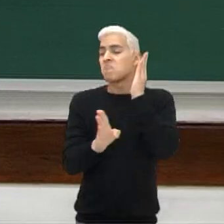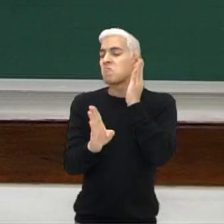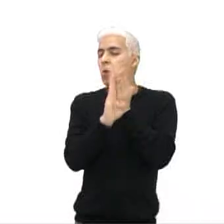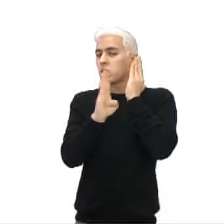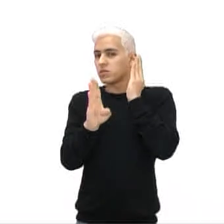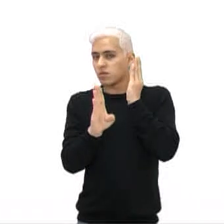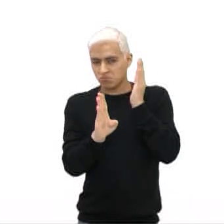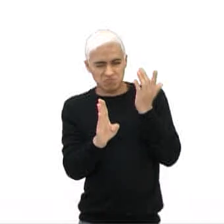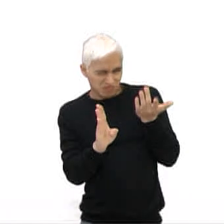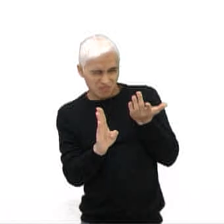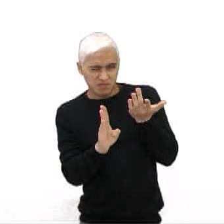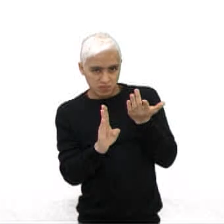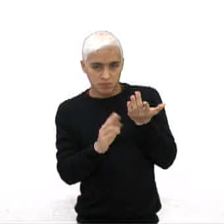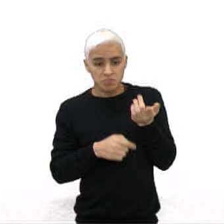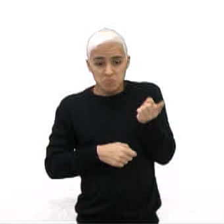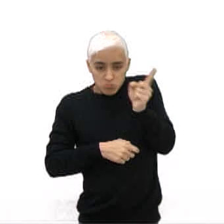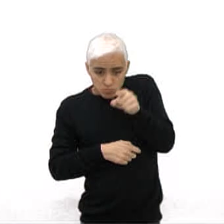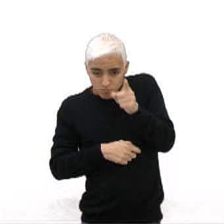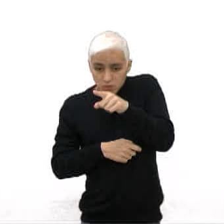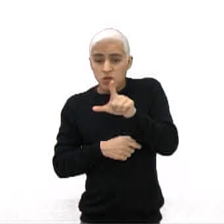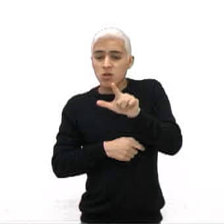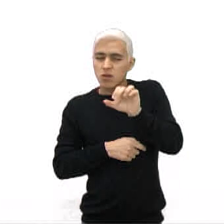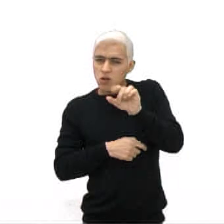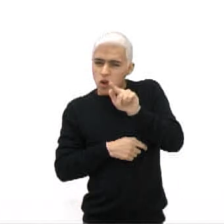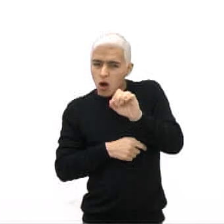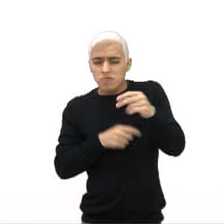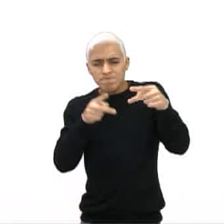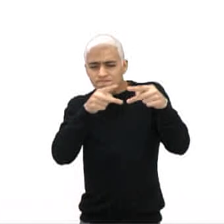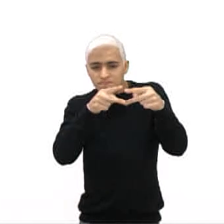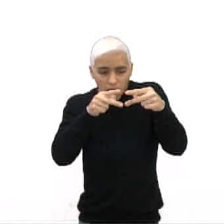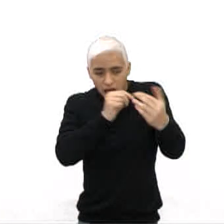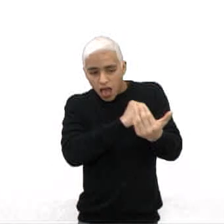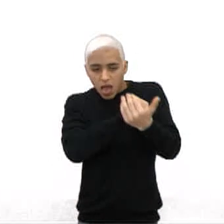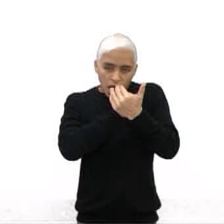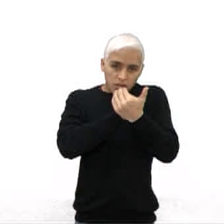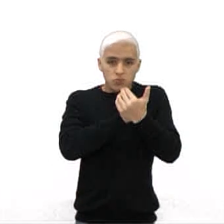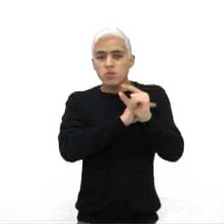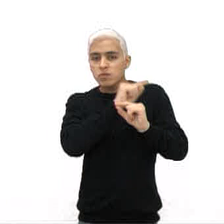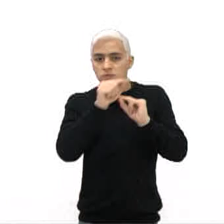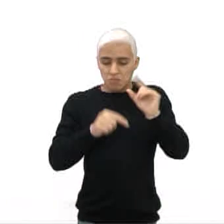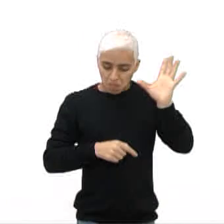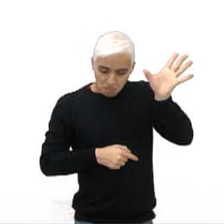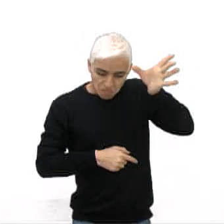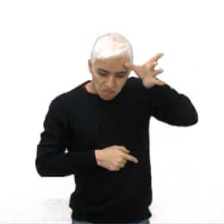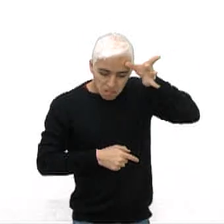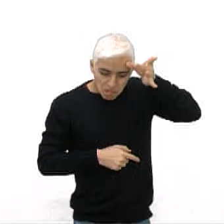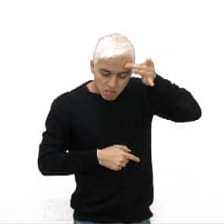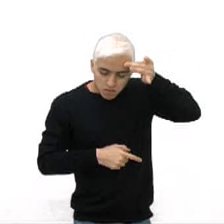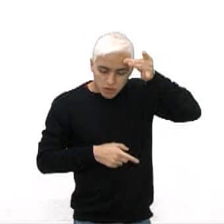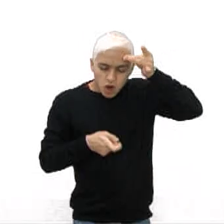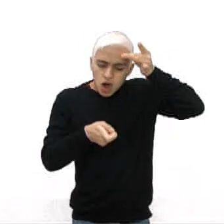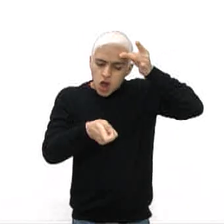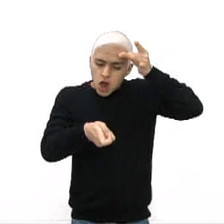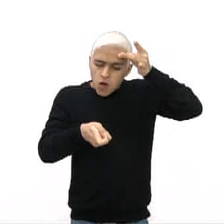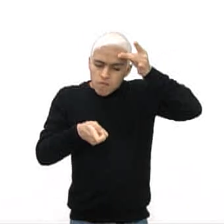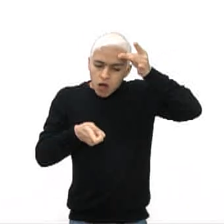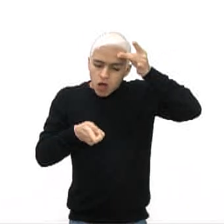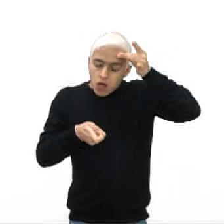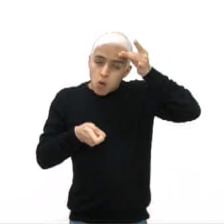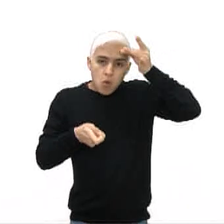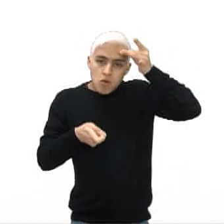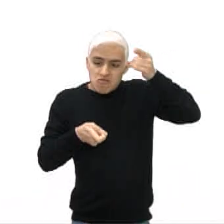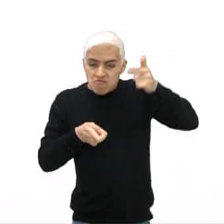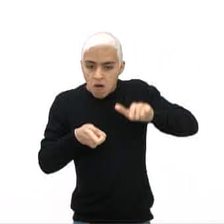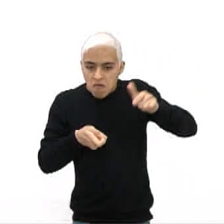o portanto e o logo, pelo menos esses dois, para quando você for fazer a sua conclusão, você não